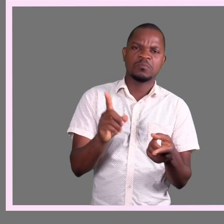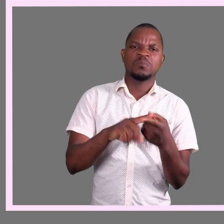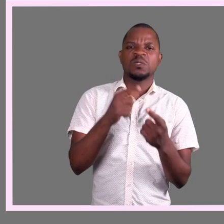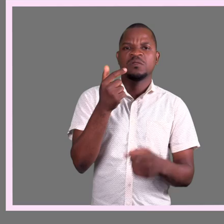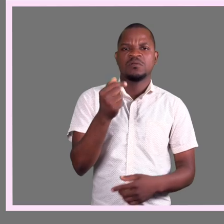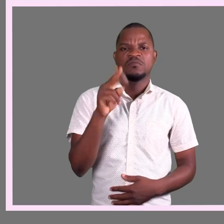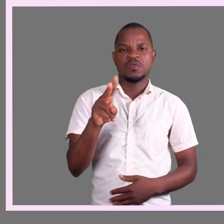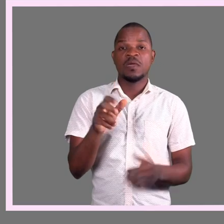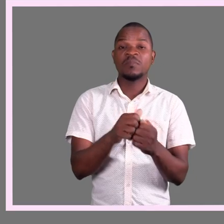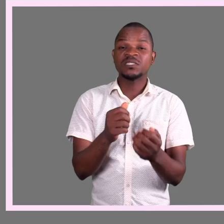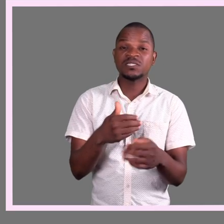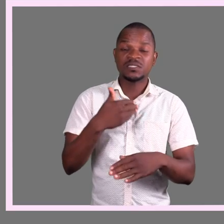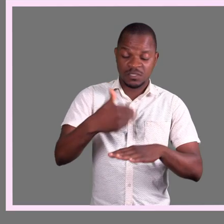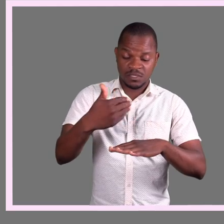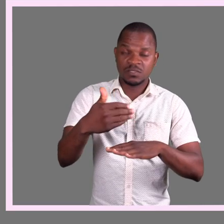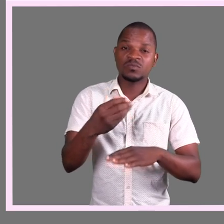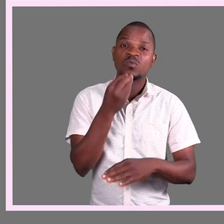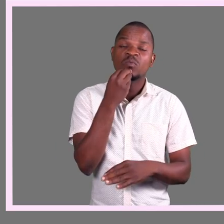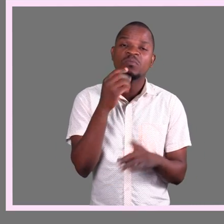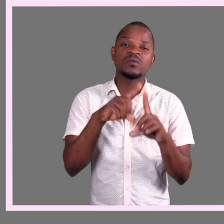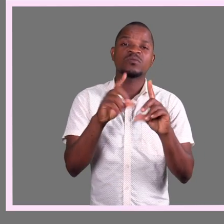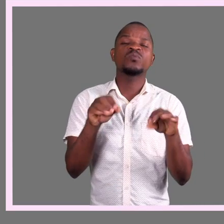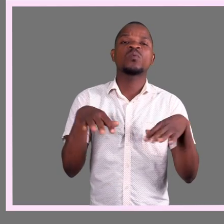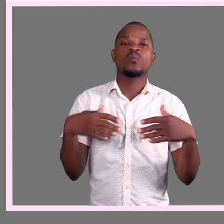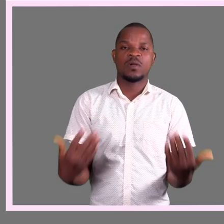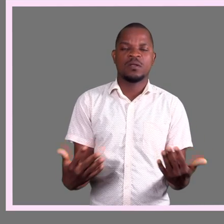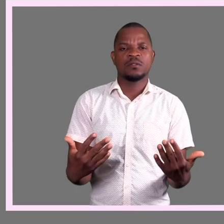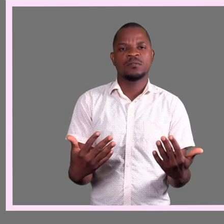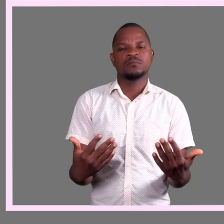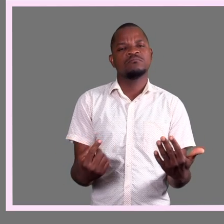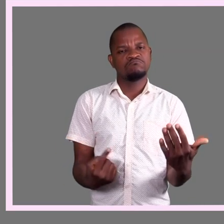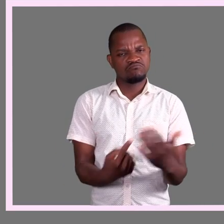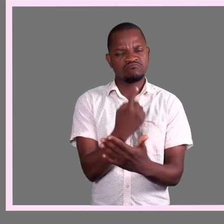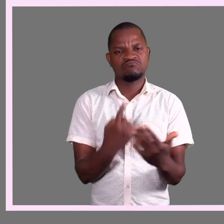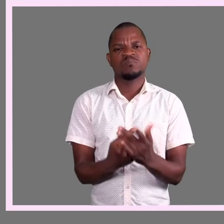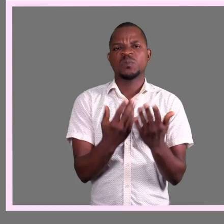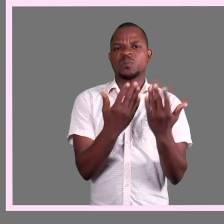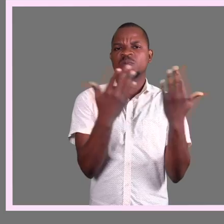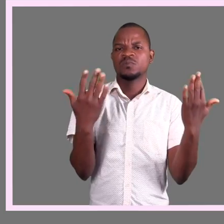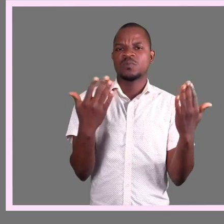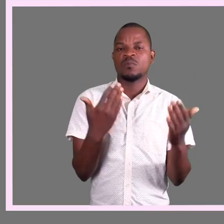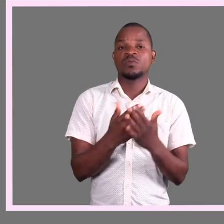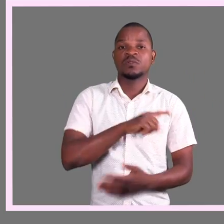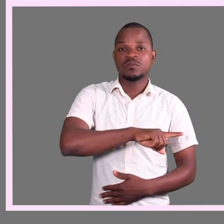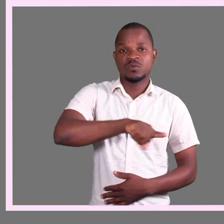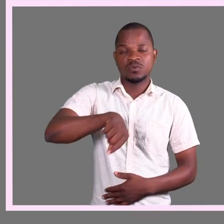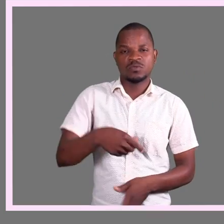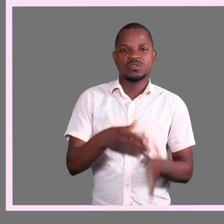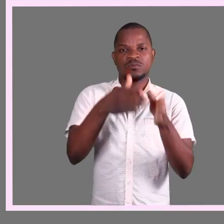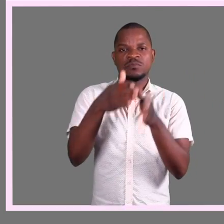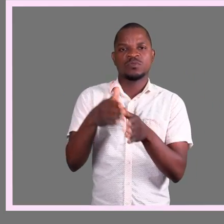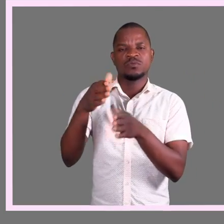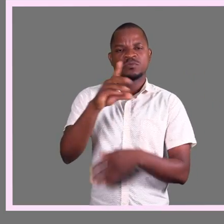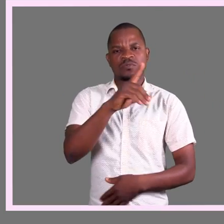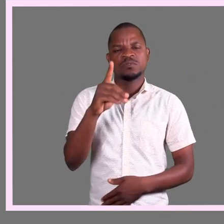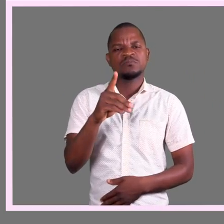E nós, como pessoas com deficiência, merecemos ter uma vida digna. Então, tem que se criar outro mecanismo